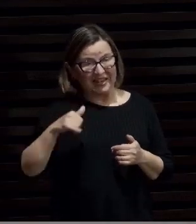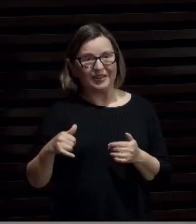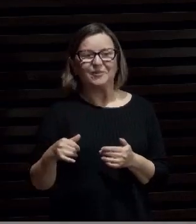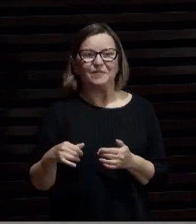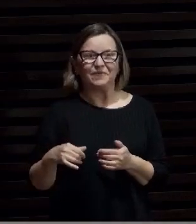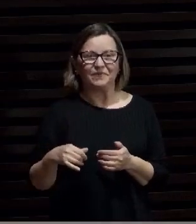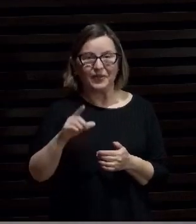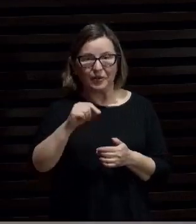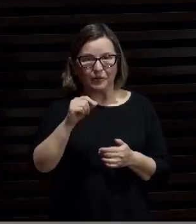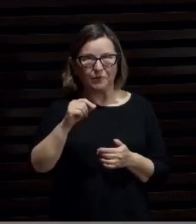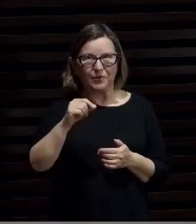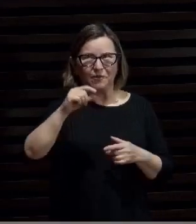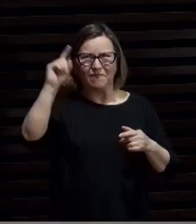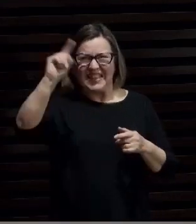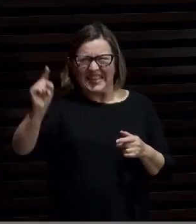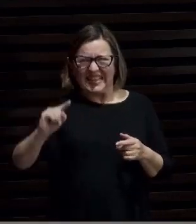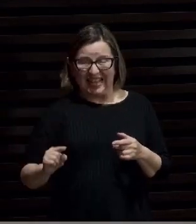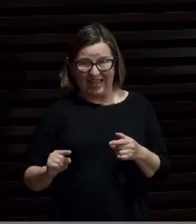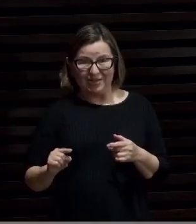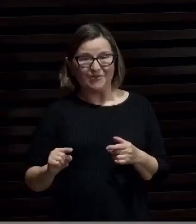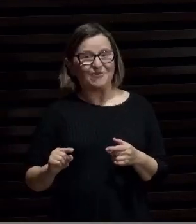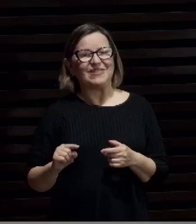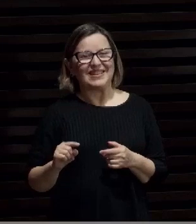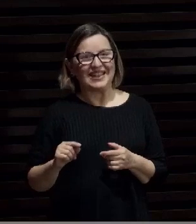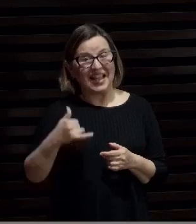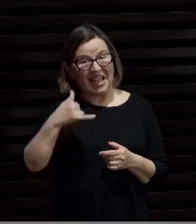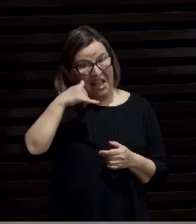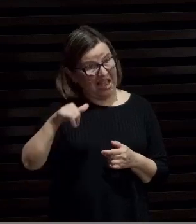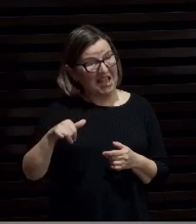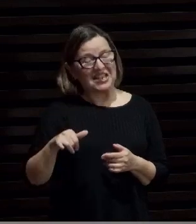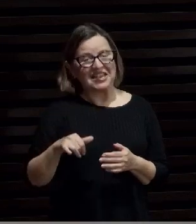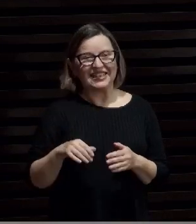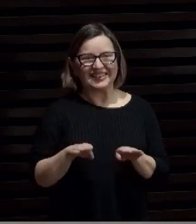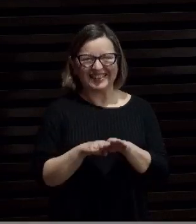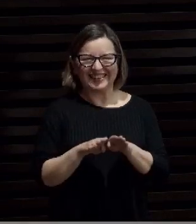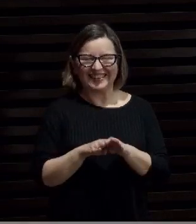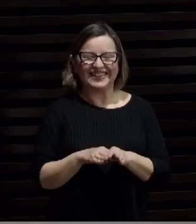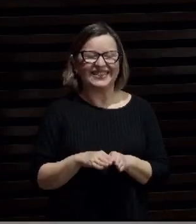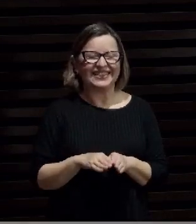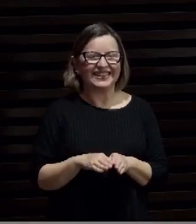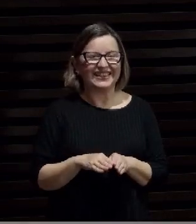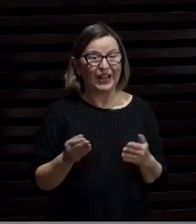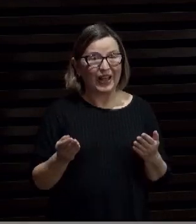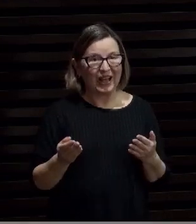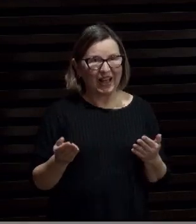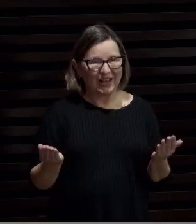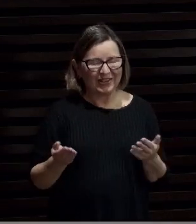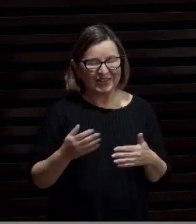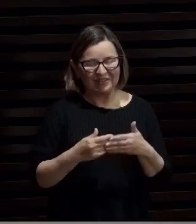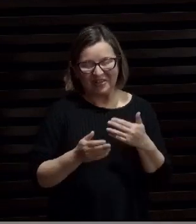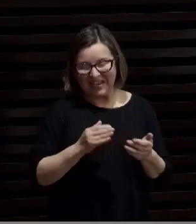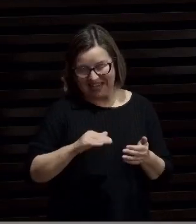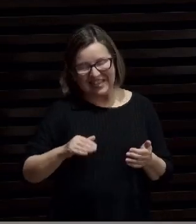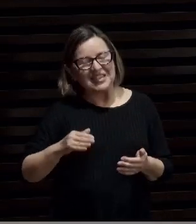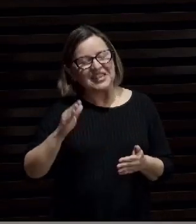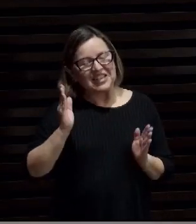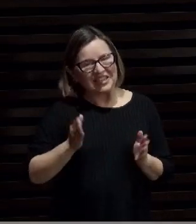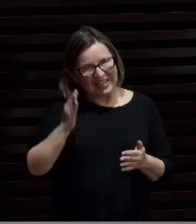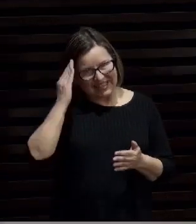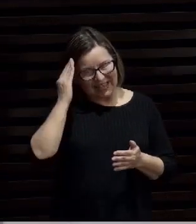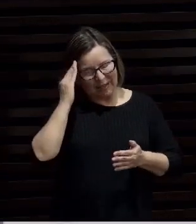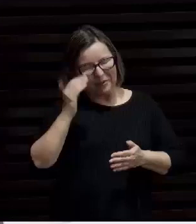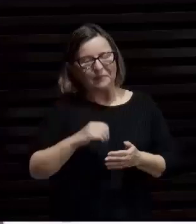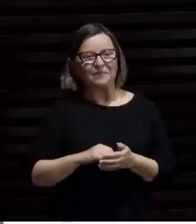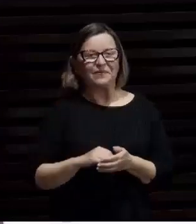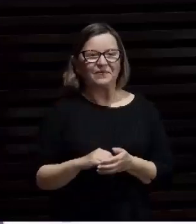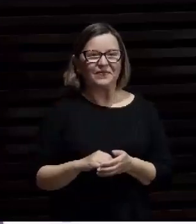raio é energia elétrica. Hoje qualquer criança sabe disso, mas foi ele quem descobriu. Antes dele ninguém sabia. E